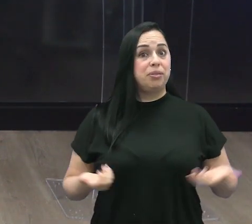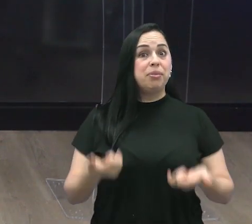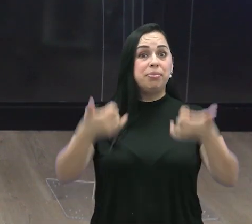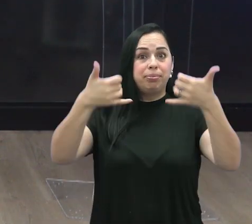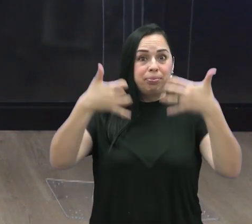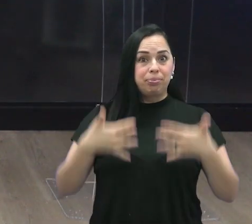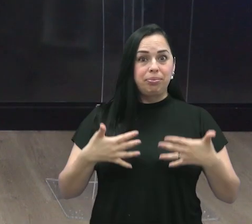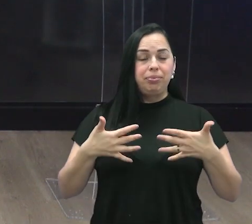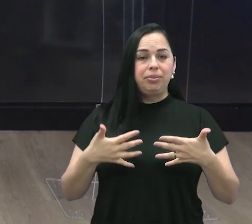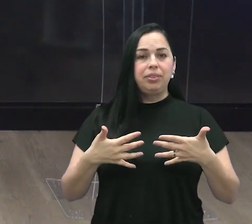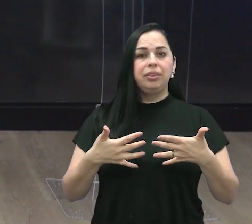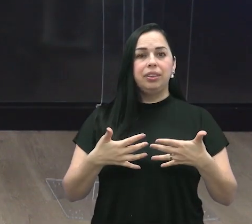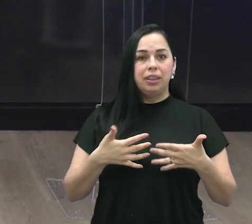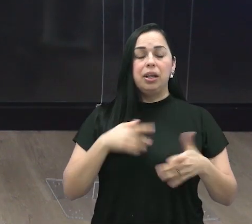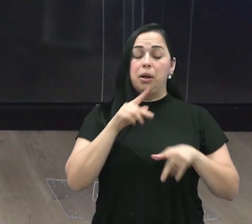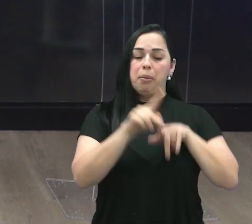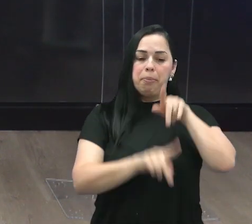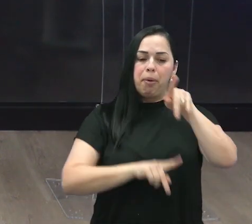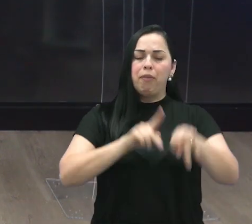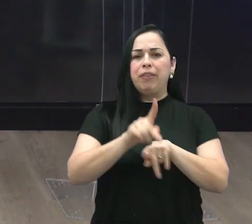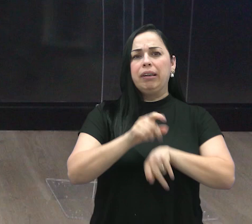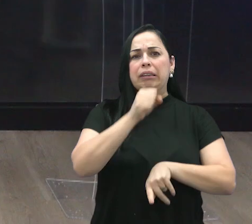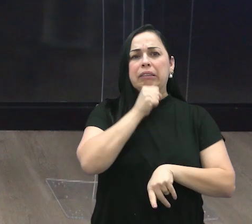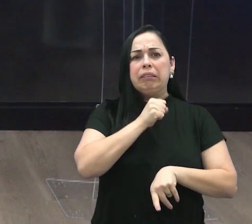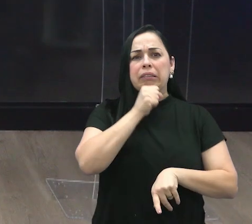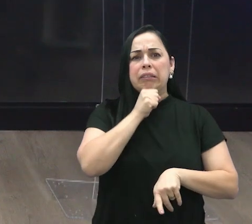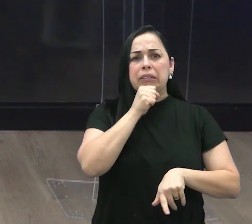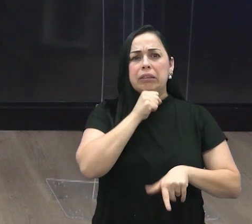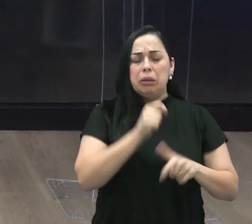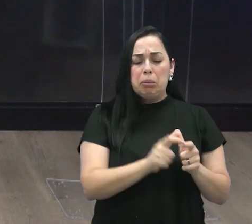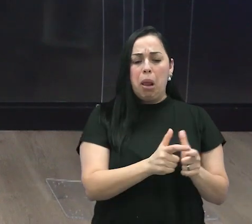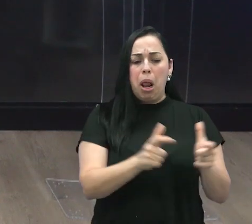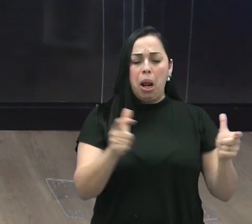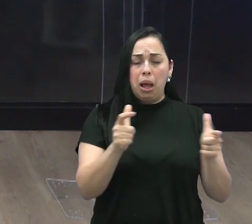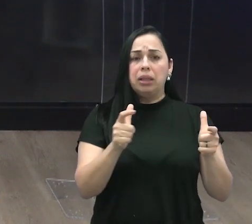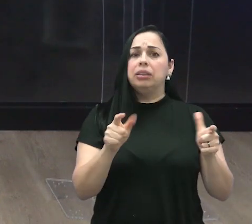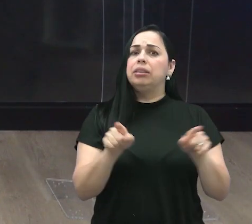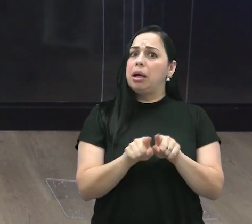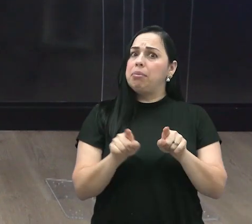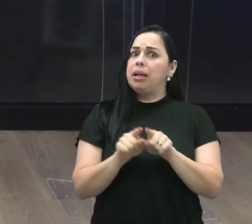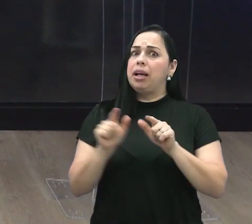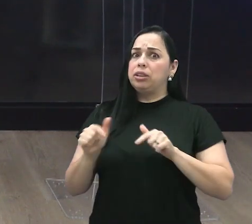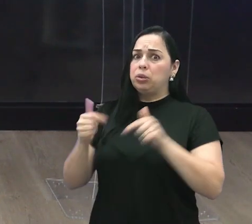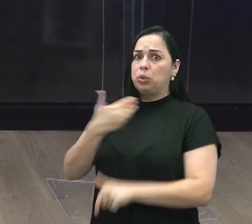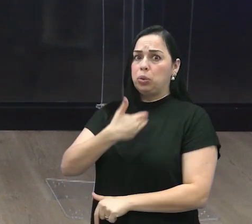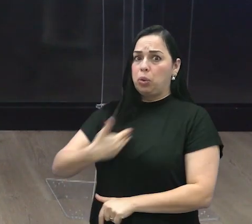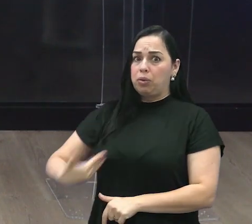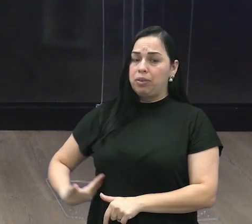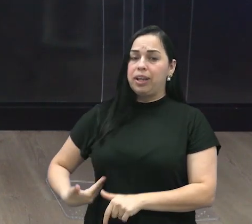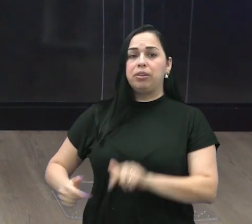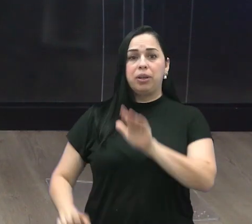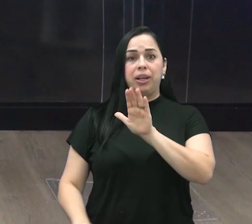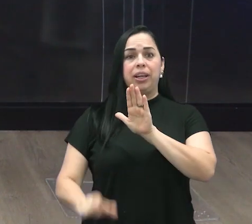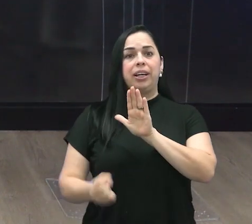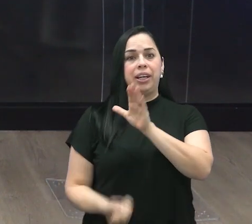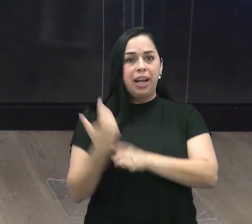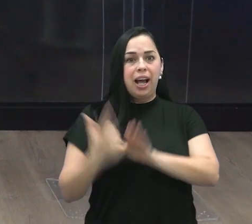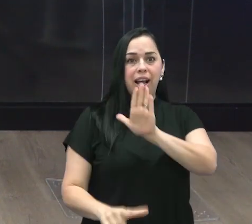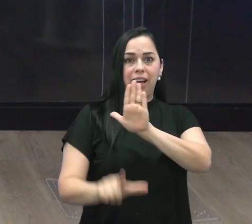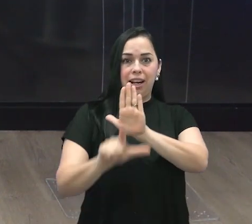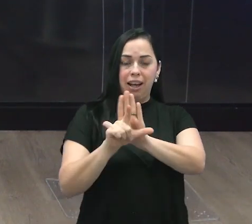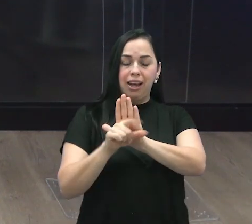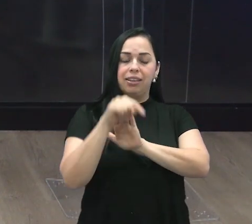sobre envelhecimento da população e as políticas públicas necessárias, como a oferta de instituições de